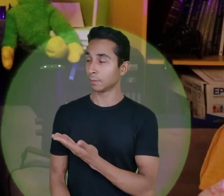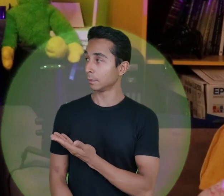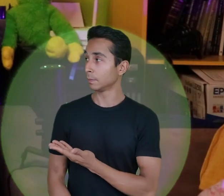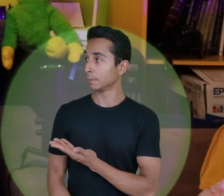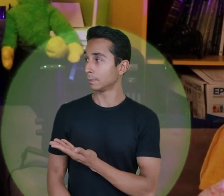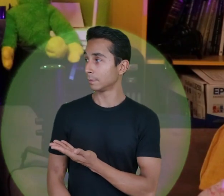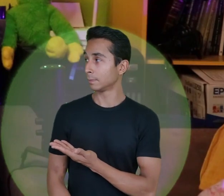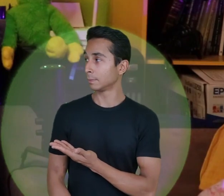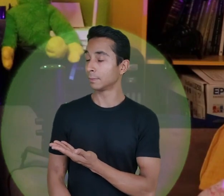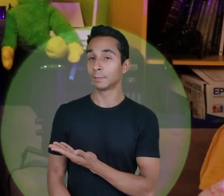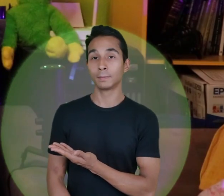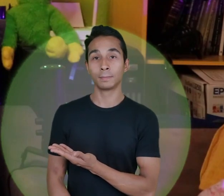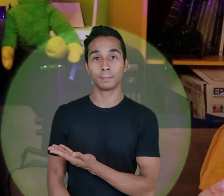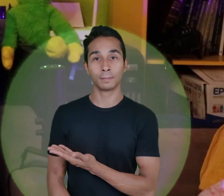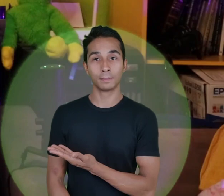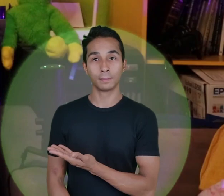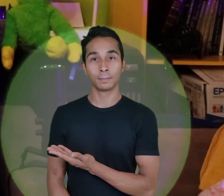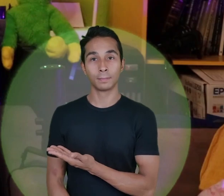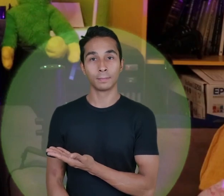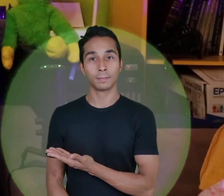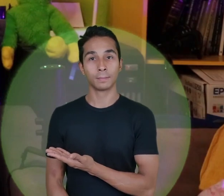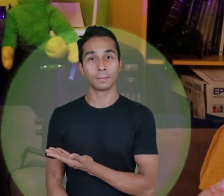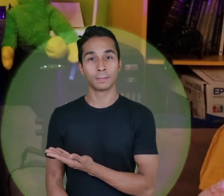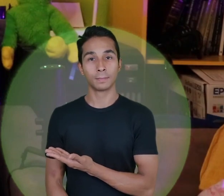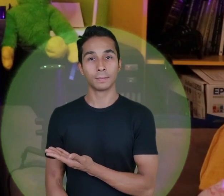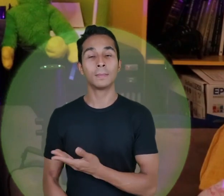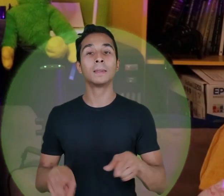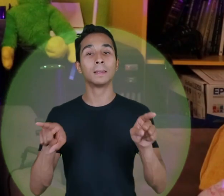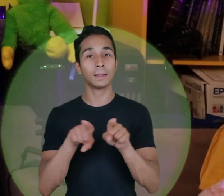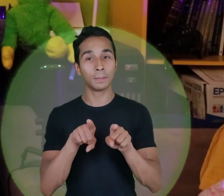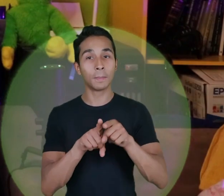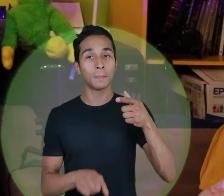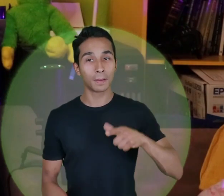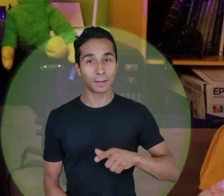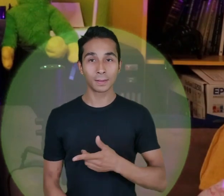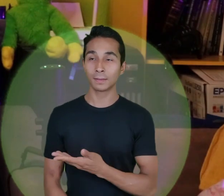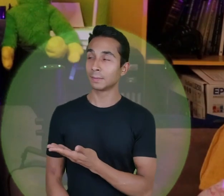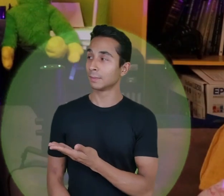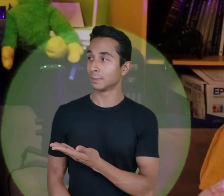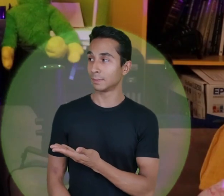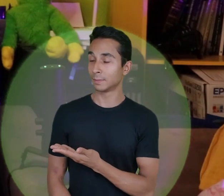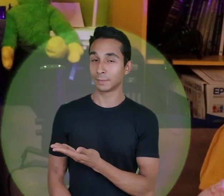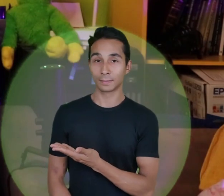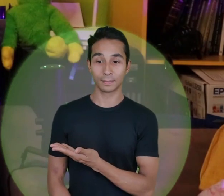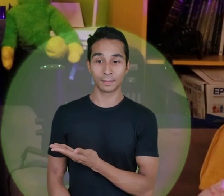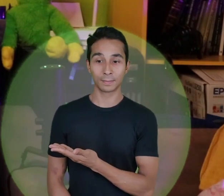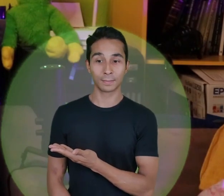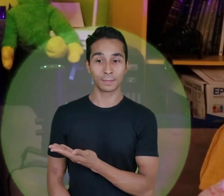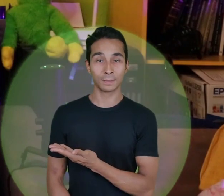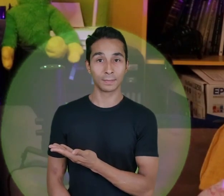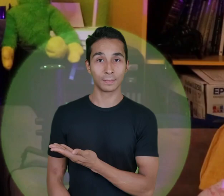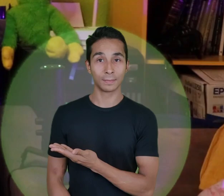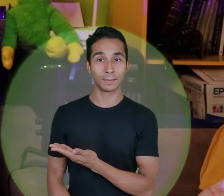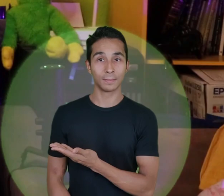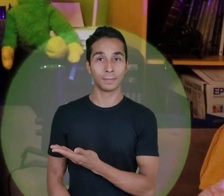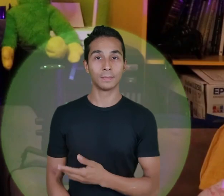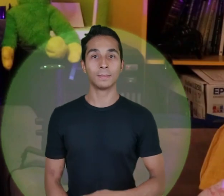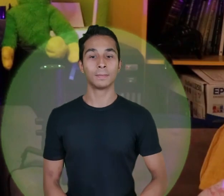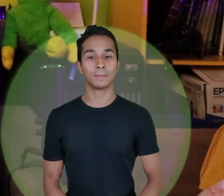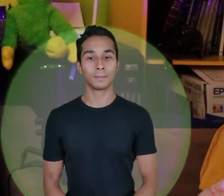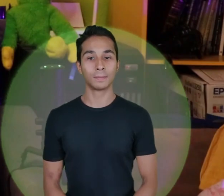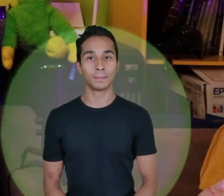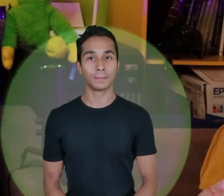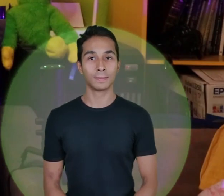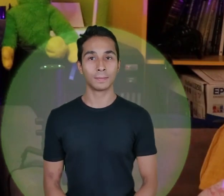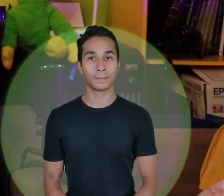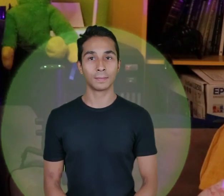Isaura Botelho, chama Dimensões da Cultura, Políticas Culturais e Seus Desafios. E também O Avesso da Cena, Notas sobre Produção e Gestão Cultural, de